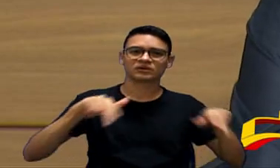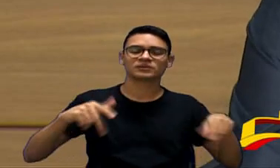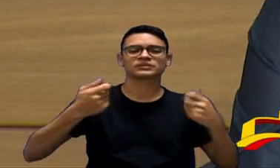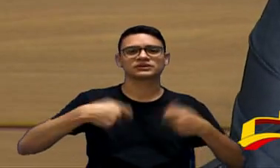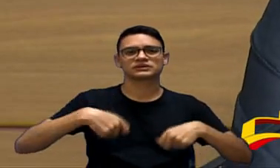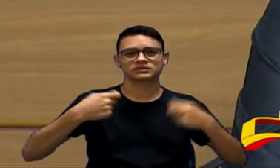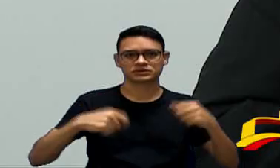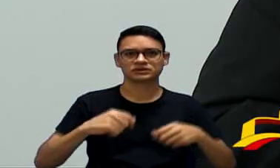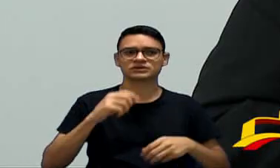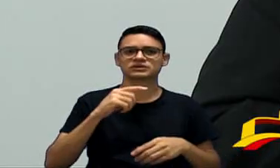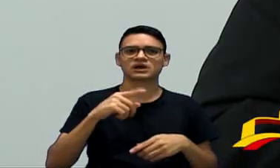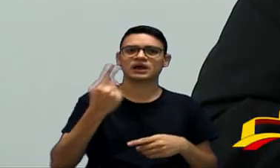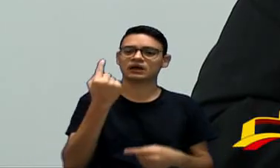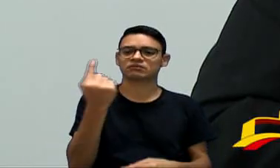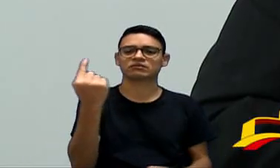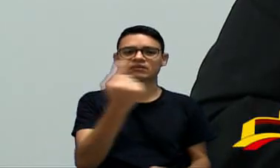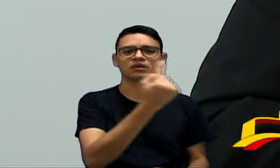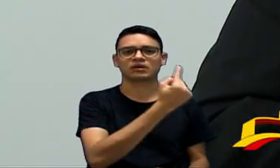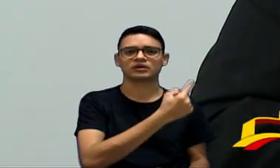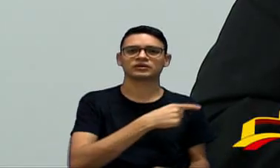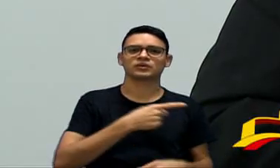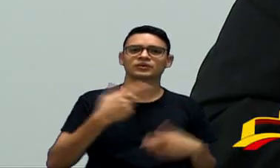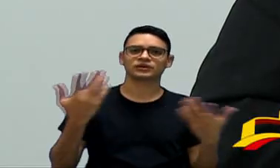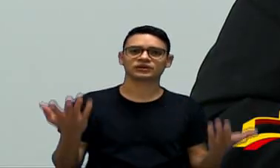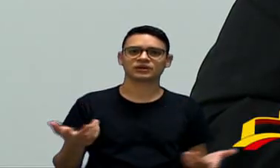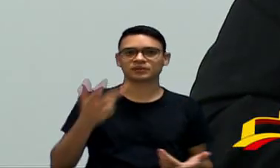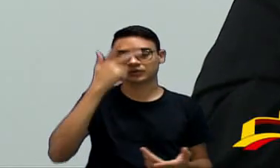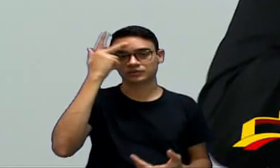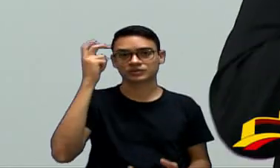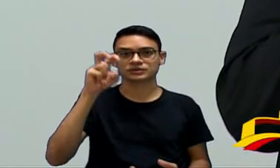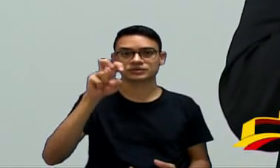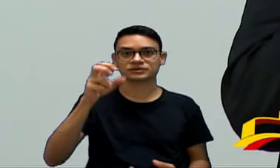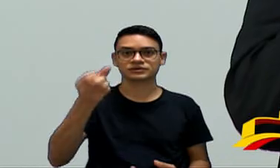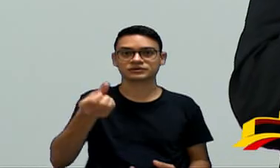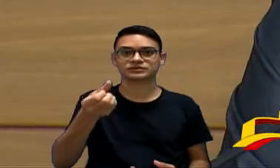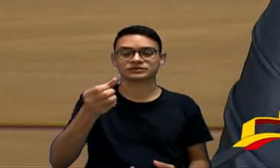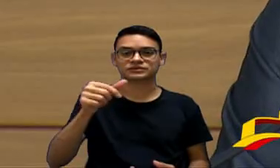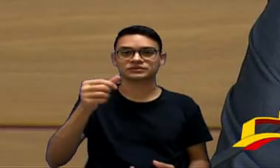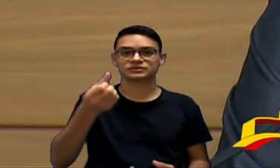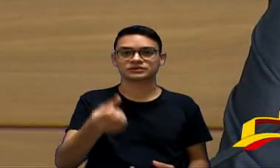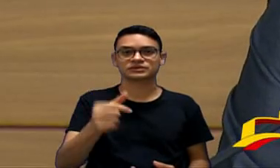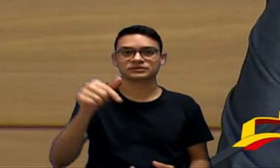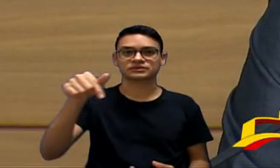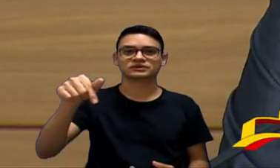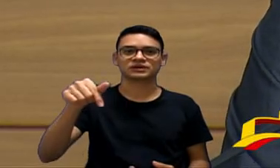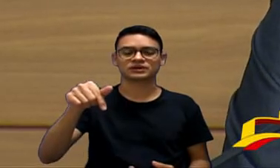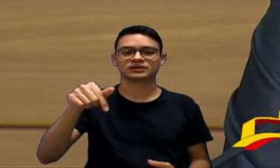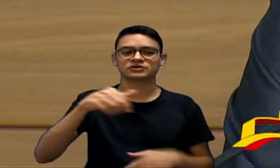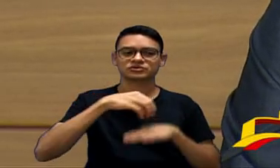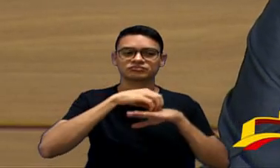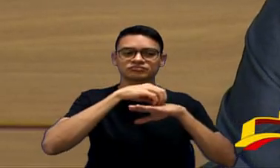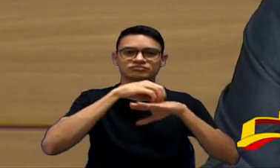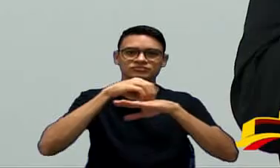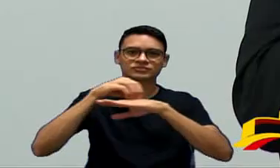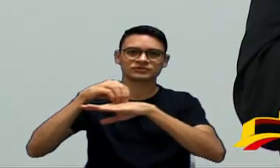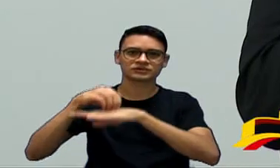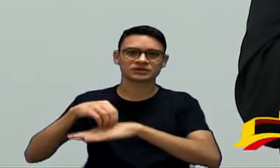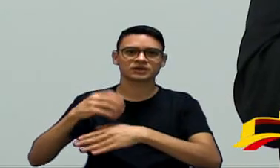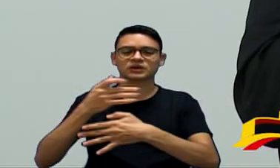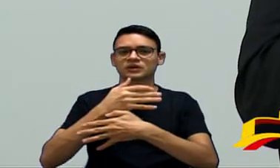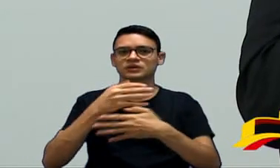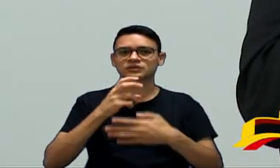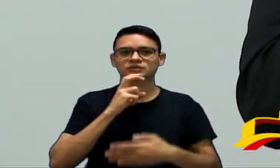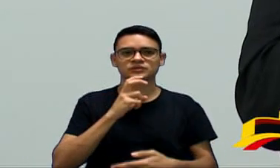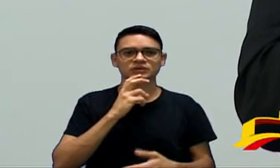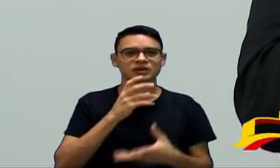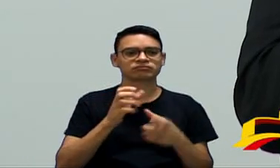também o individual, né? A gente sabe que aquele transporte que leva 5, 6, 7, 8 nos micro-ônibus... Fábio, e tem que ter, porque a cidade de Sorocaba é muito grande. Não, são